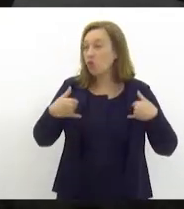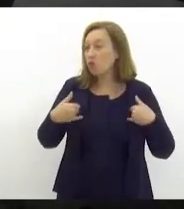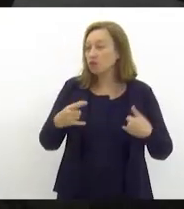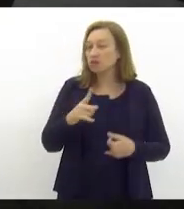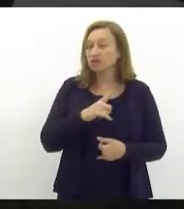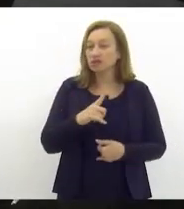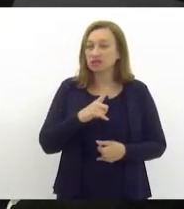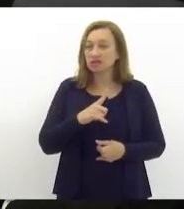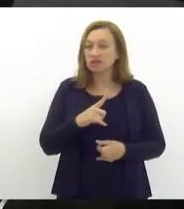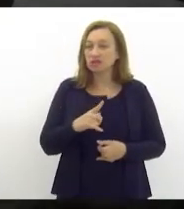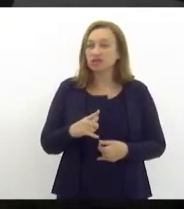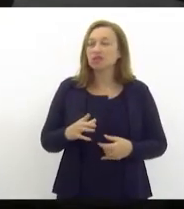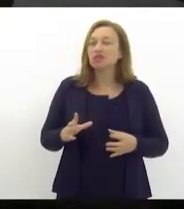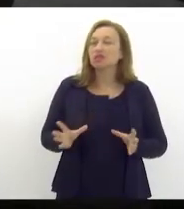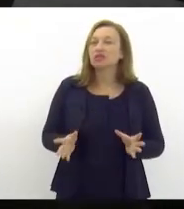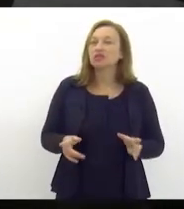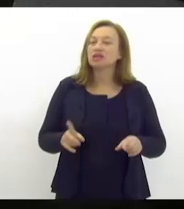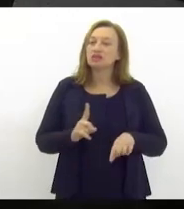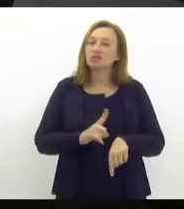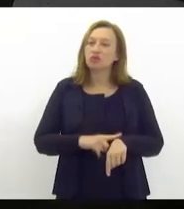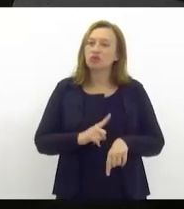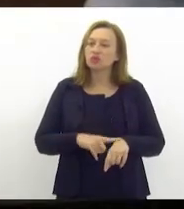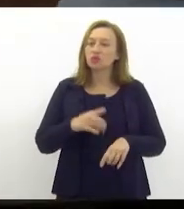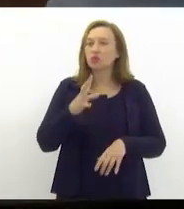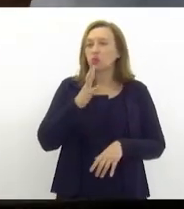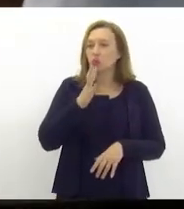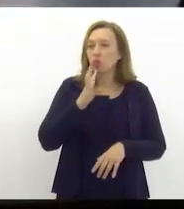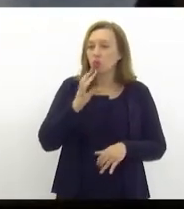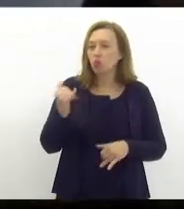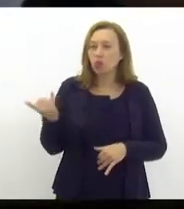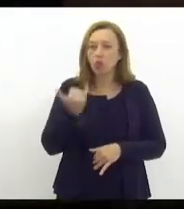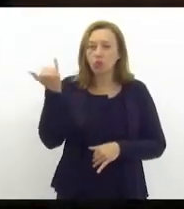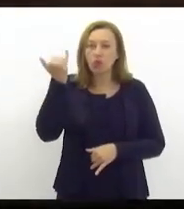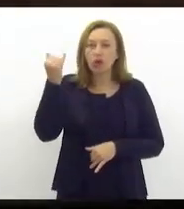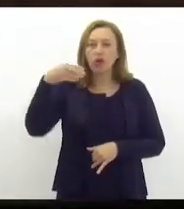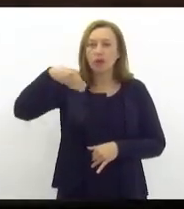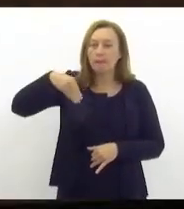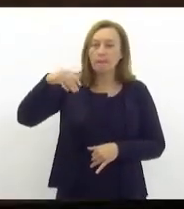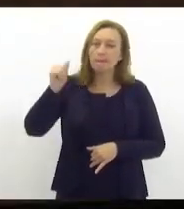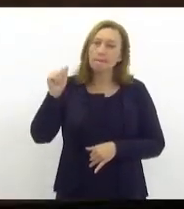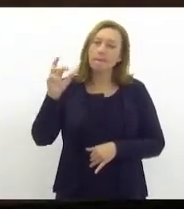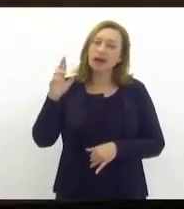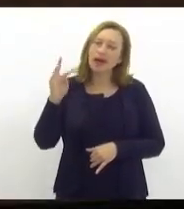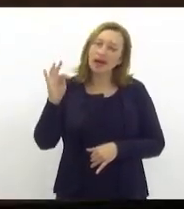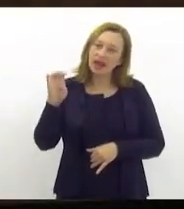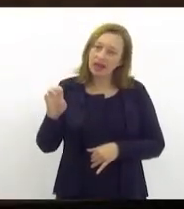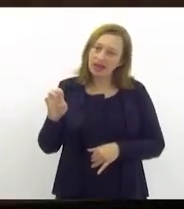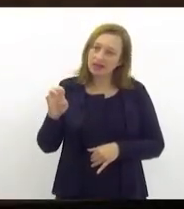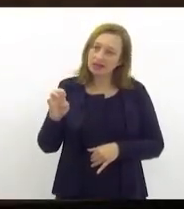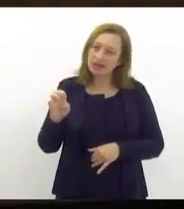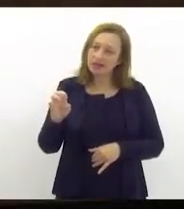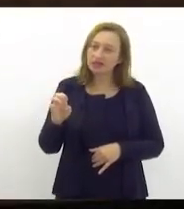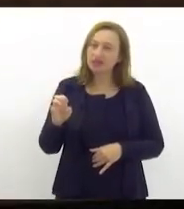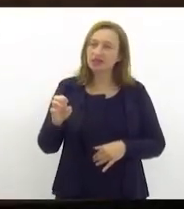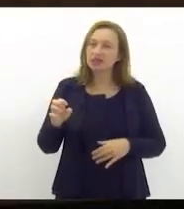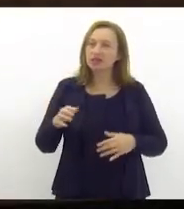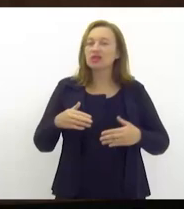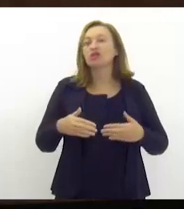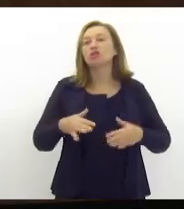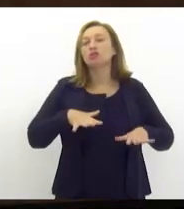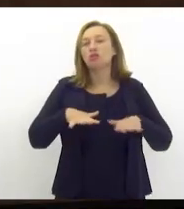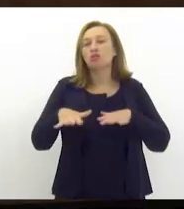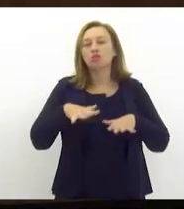de participar dessa legislatura que reconhece a importância de Margarete Menezes. à frente do